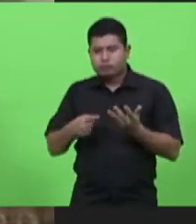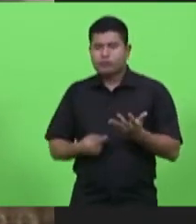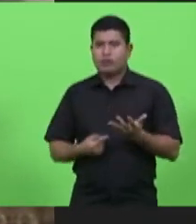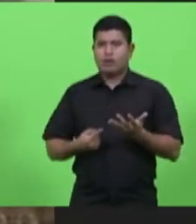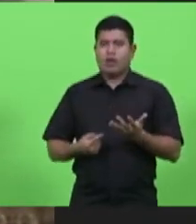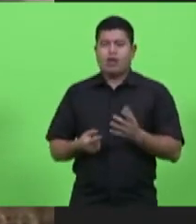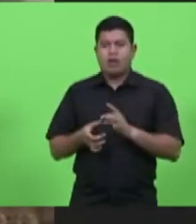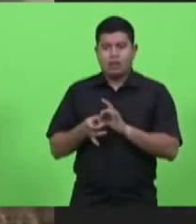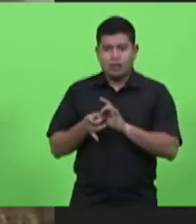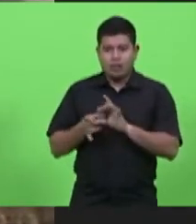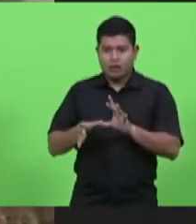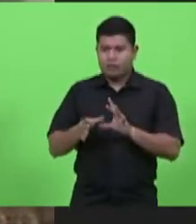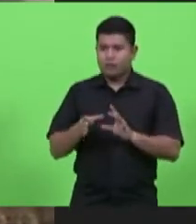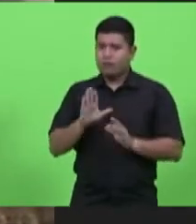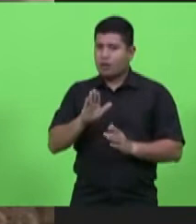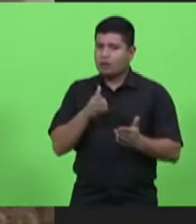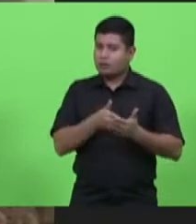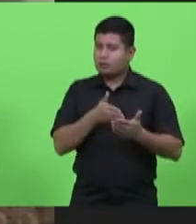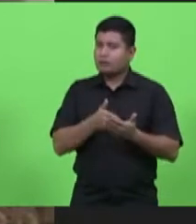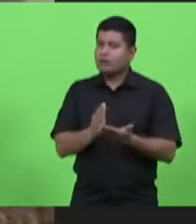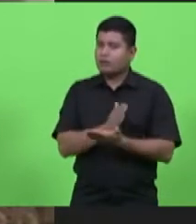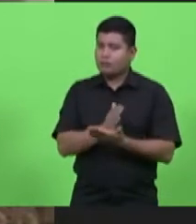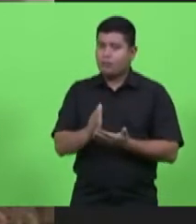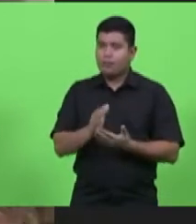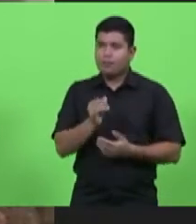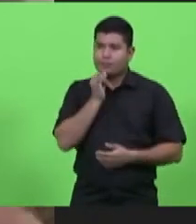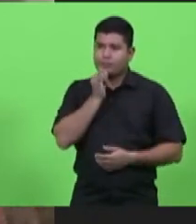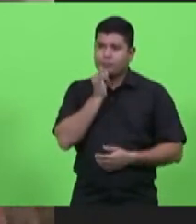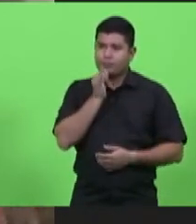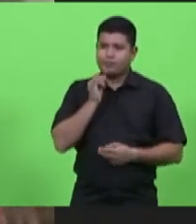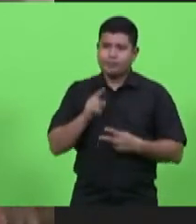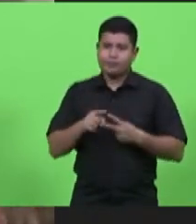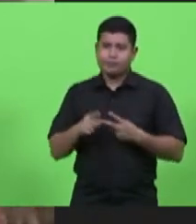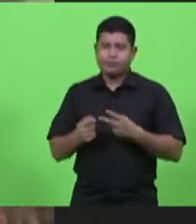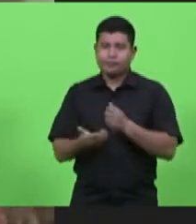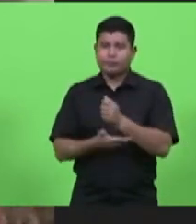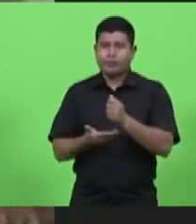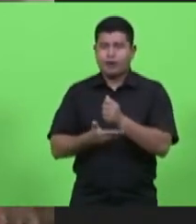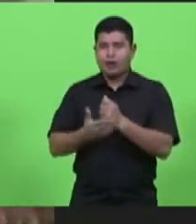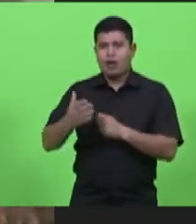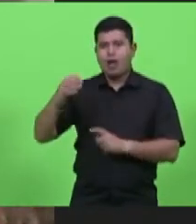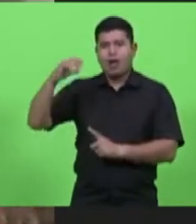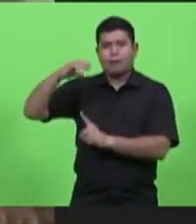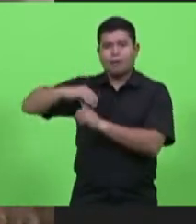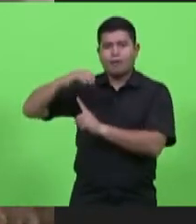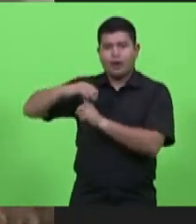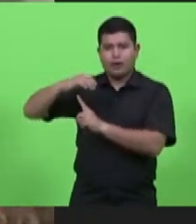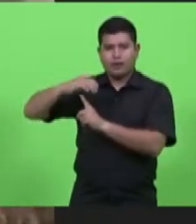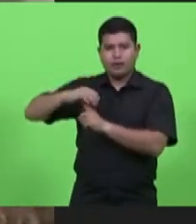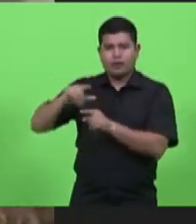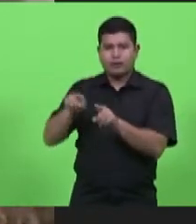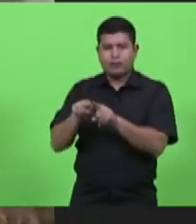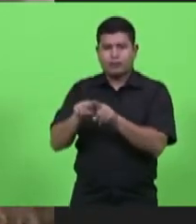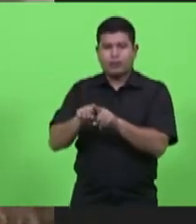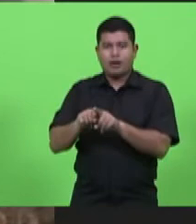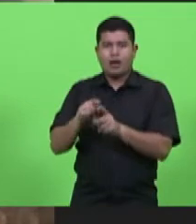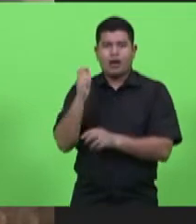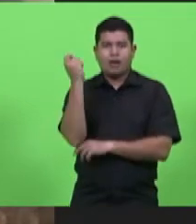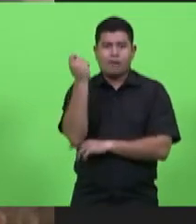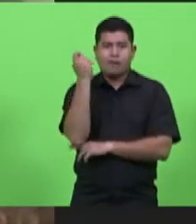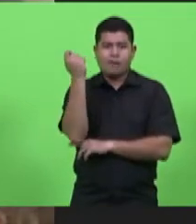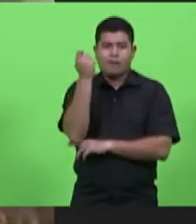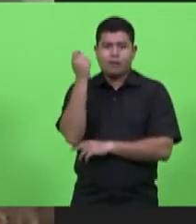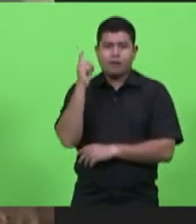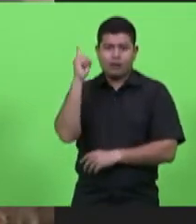povo. Eu quero aqui citar dois exemplos básicos. Estamos aqui cercados por dois estados, Paraná e Rio Grande do Sul. No Paraná, o governo do